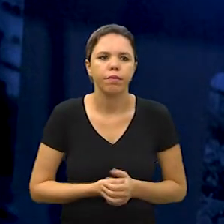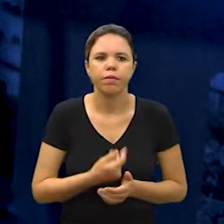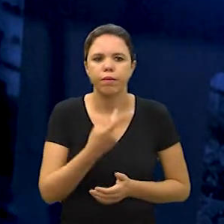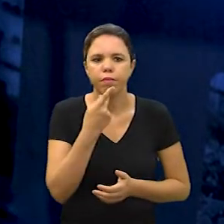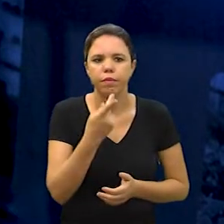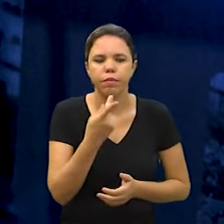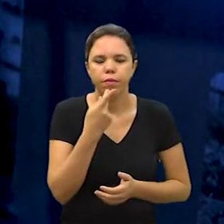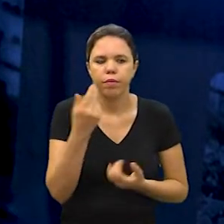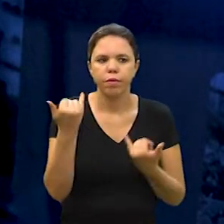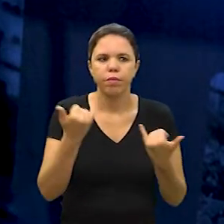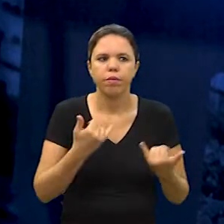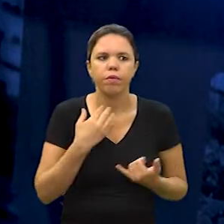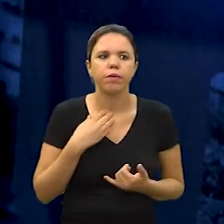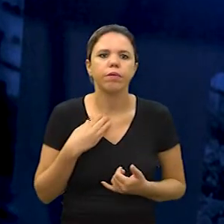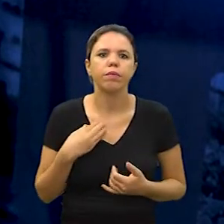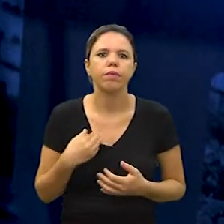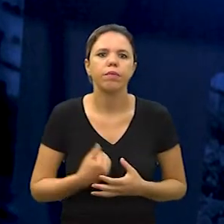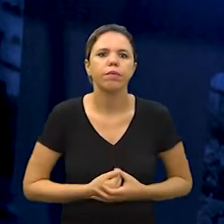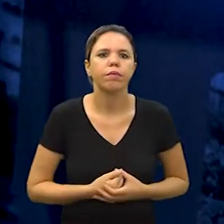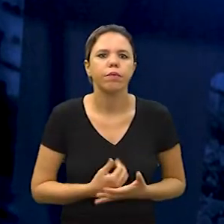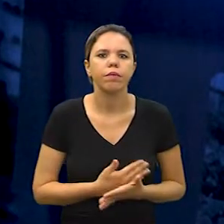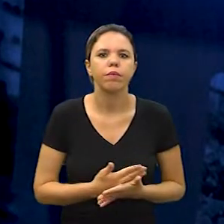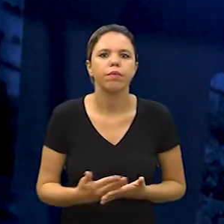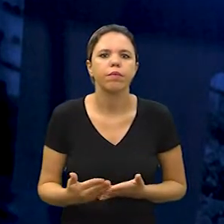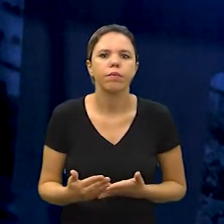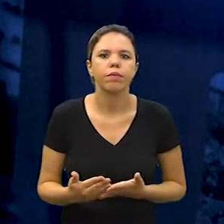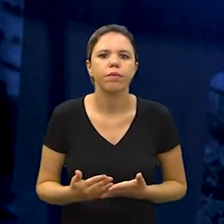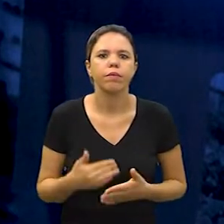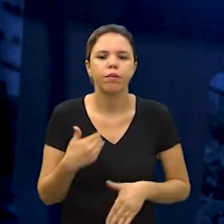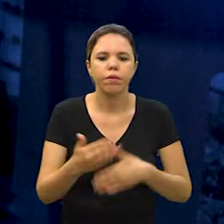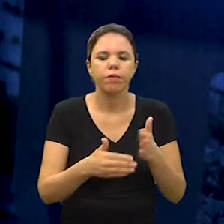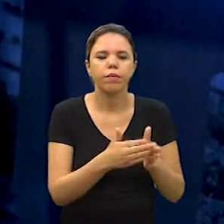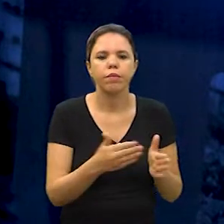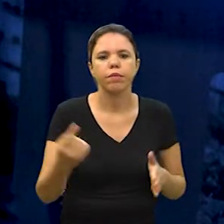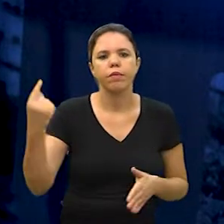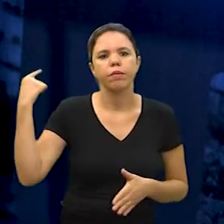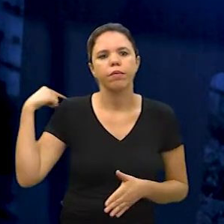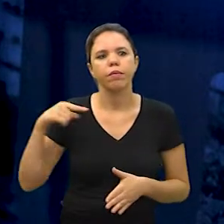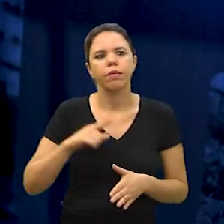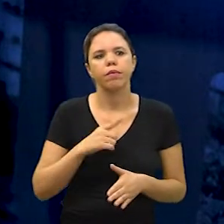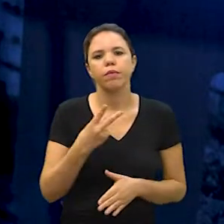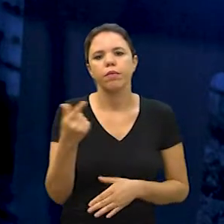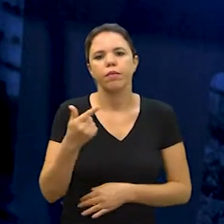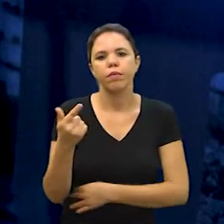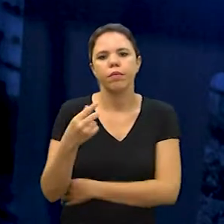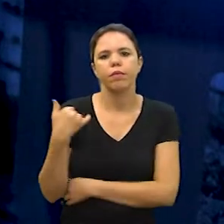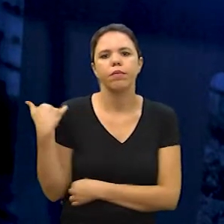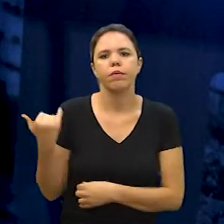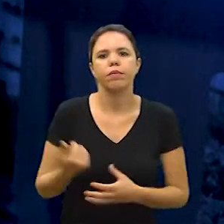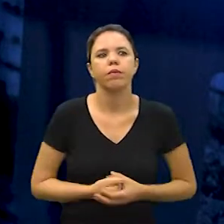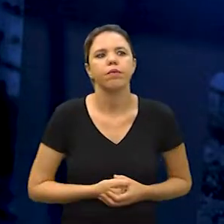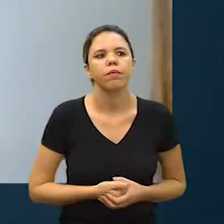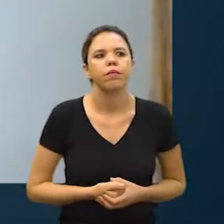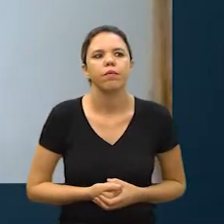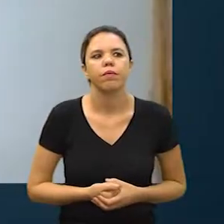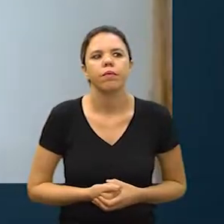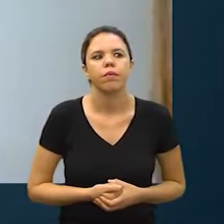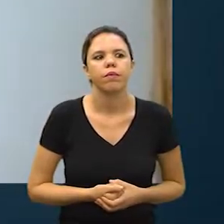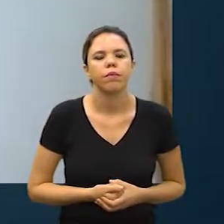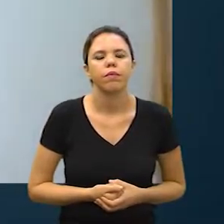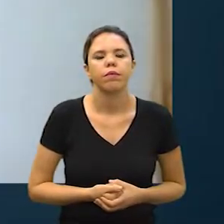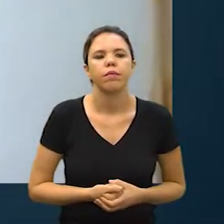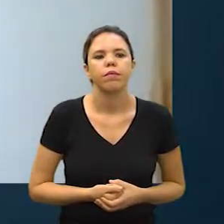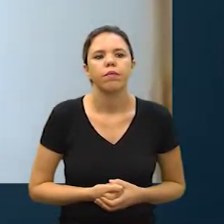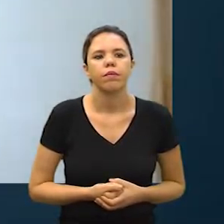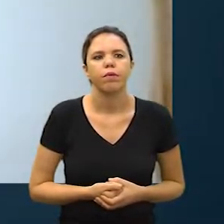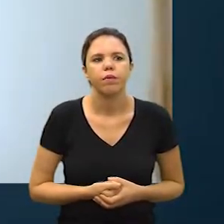Eu queria que você contasse para a gente o início dessa jornada lá quando você tinha 22 anos.